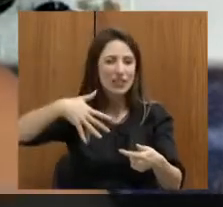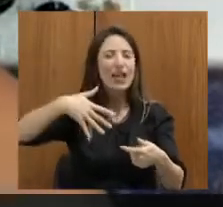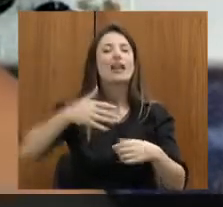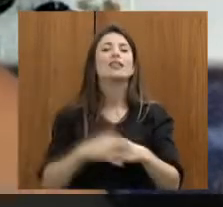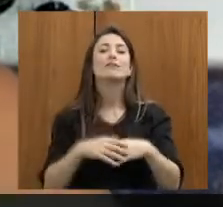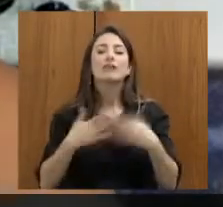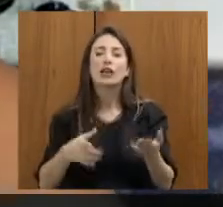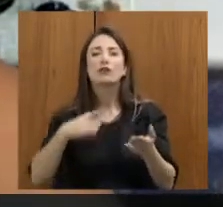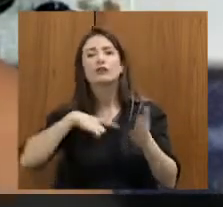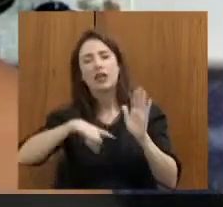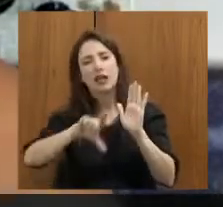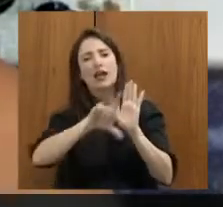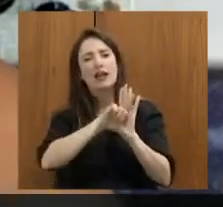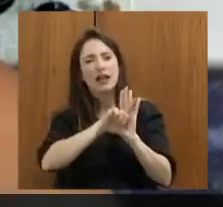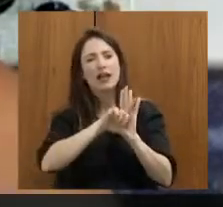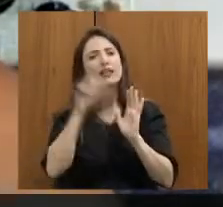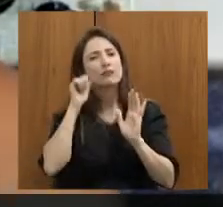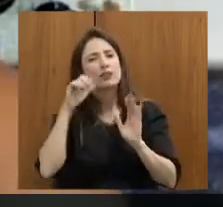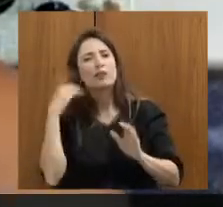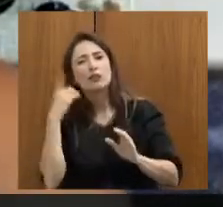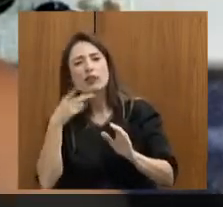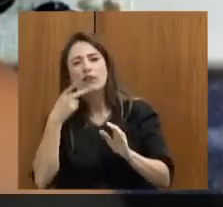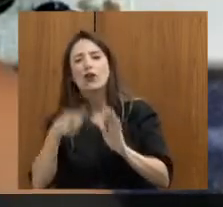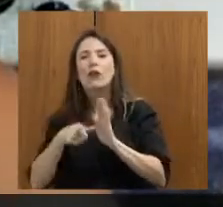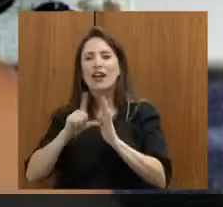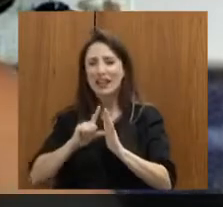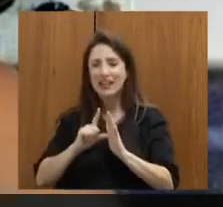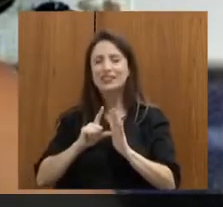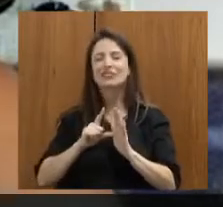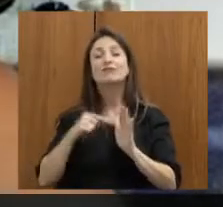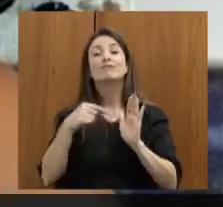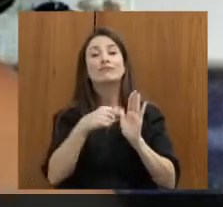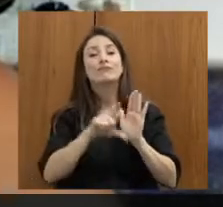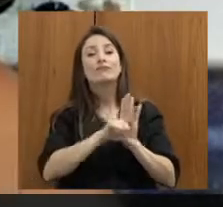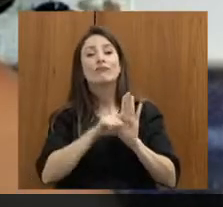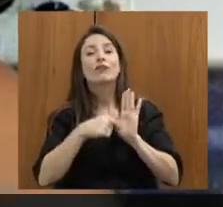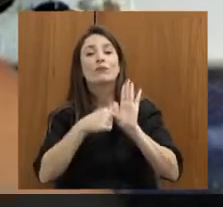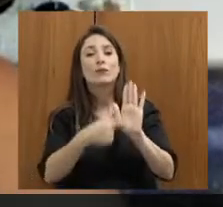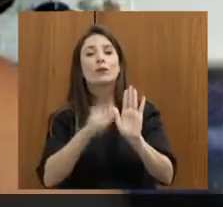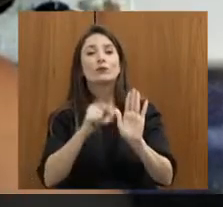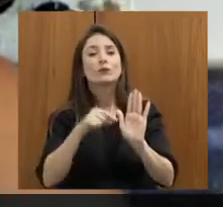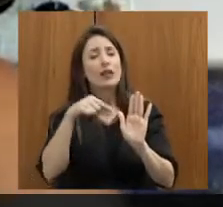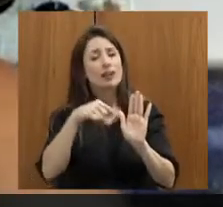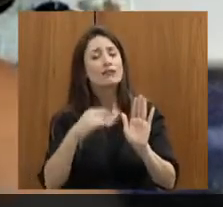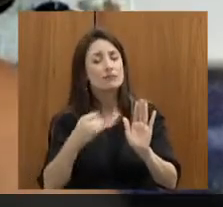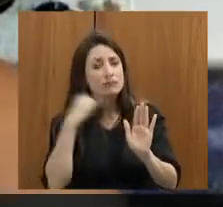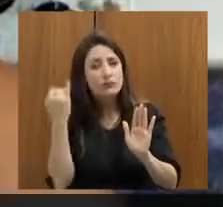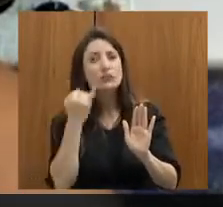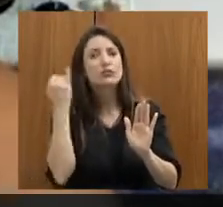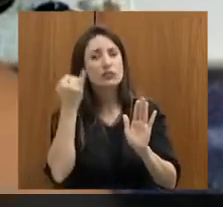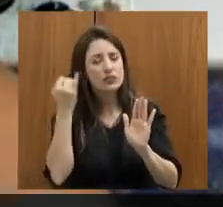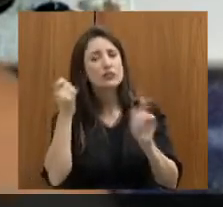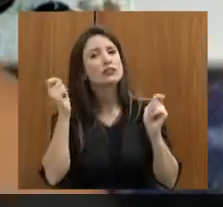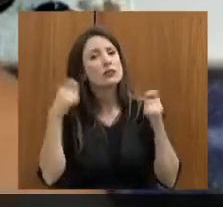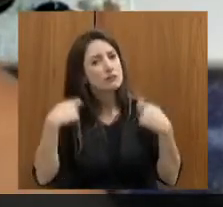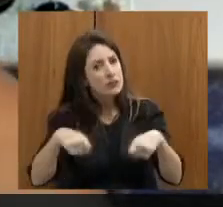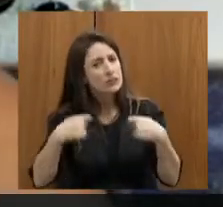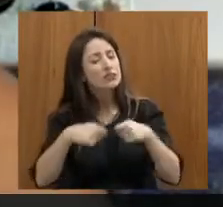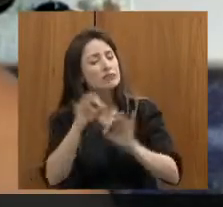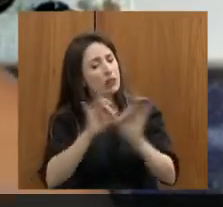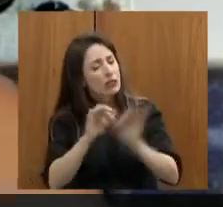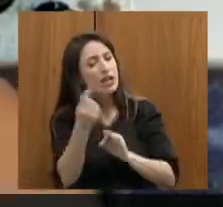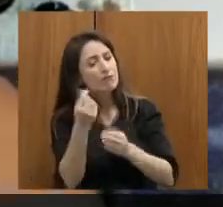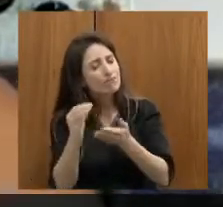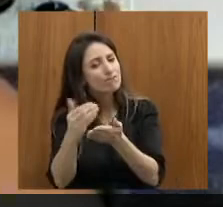Audi Bank bem pontuada pela pela deputada é demonstrar a potência que a ativação desses Fundos Tem para a população negra